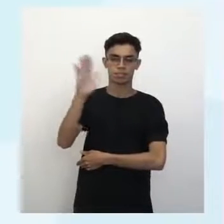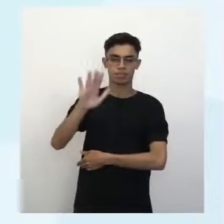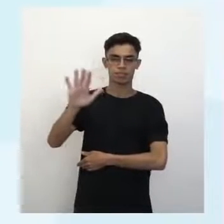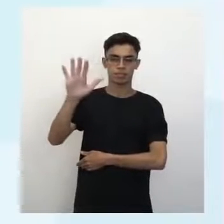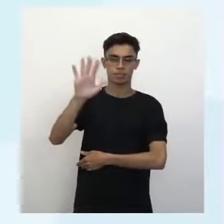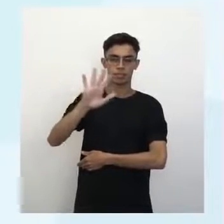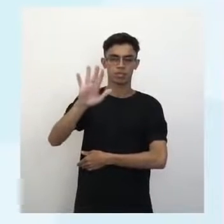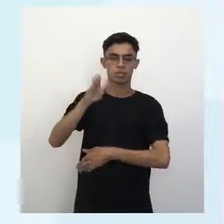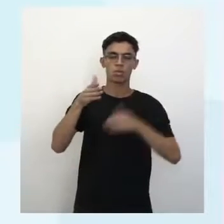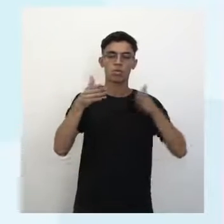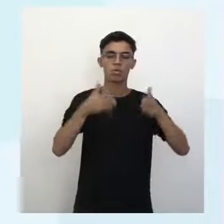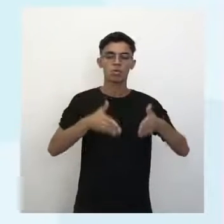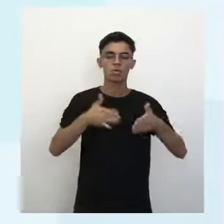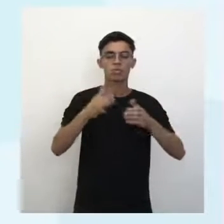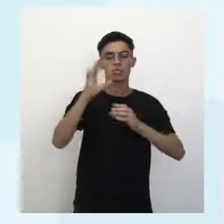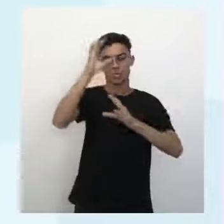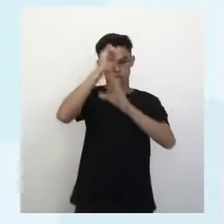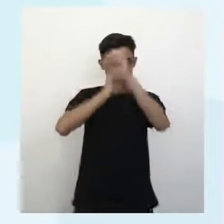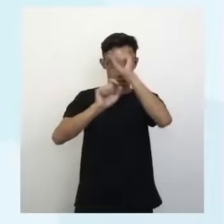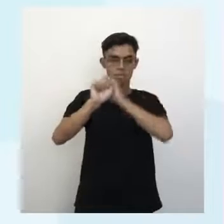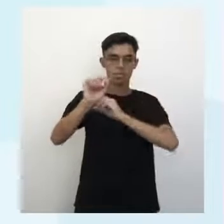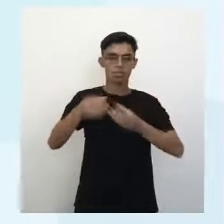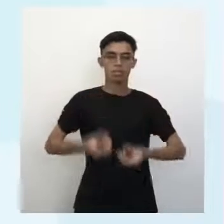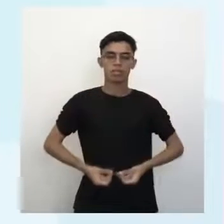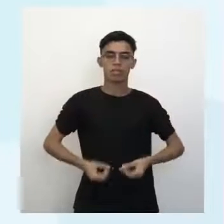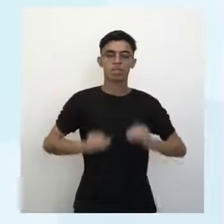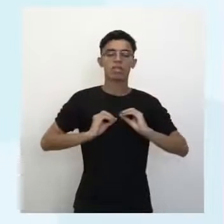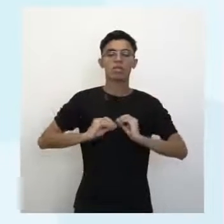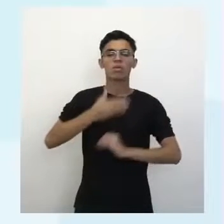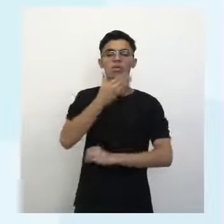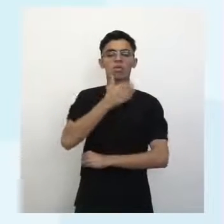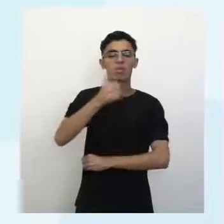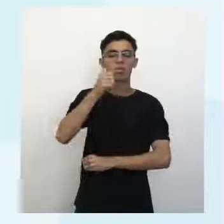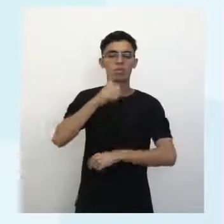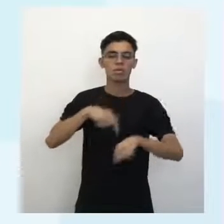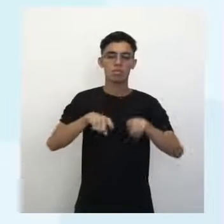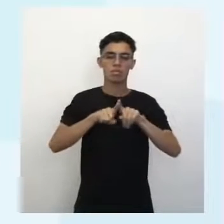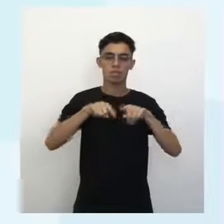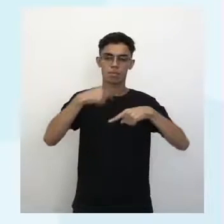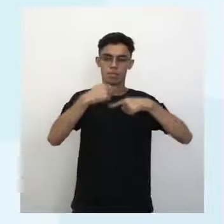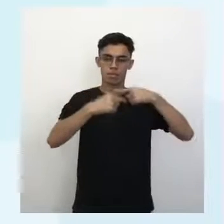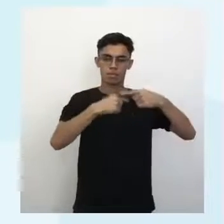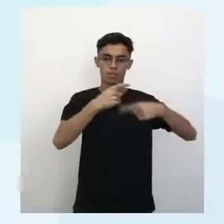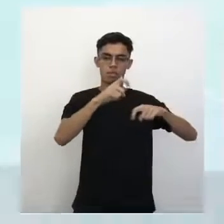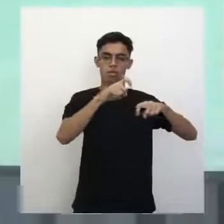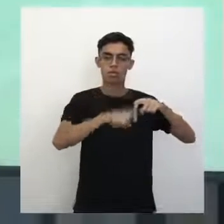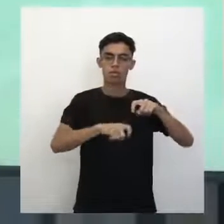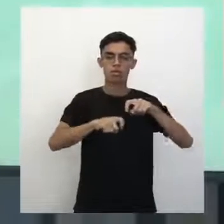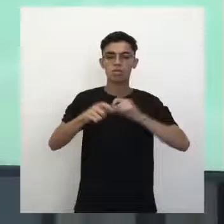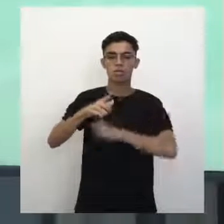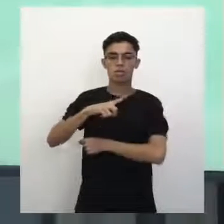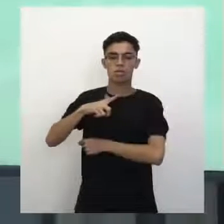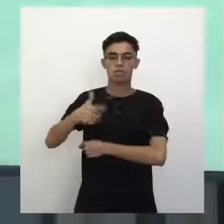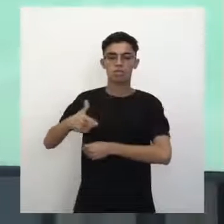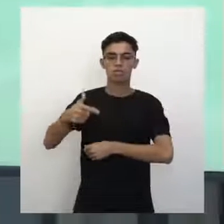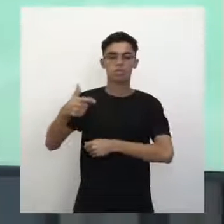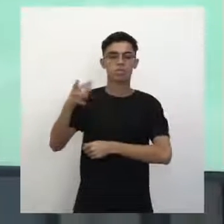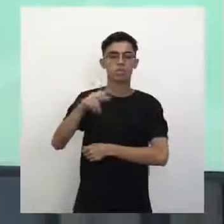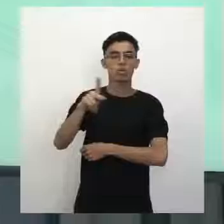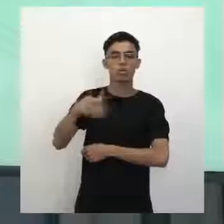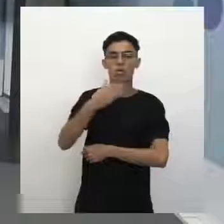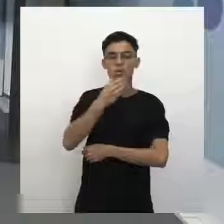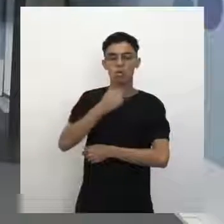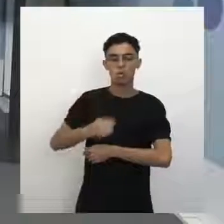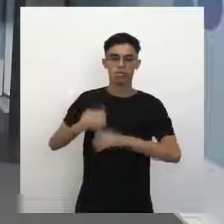ver o que a gente viu nessa aula. Então tá aí, ó, os gametas masculinos e femininos, reprodução sexuada e assexuada. E o professor Magno vai dar aquele recadinho final